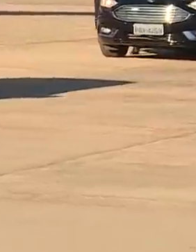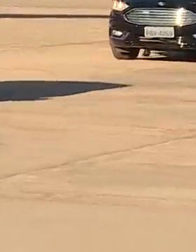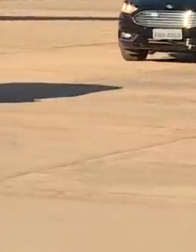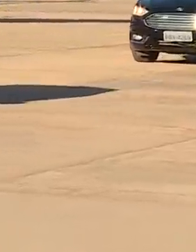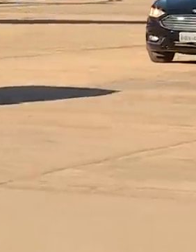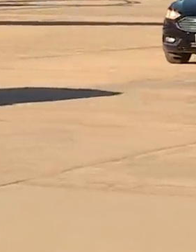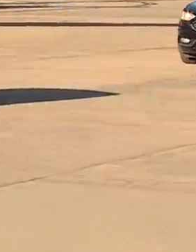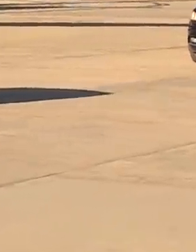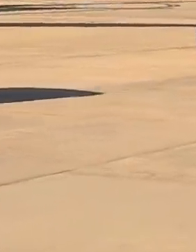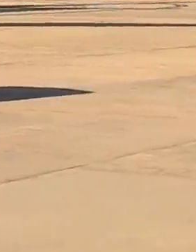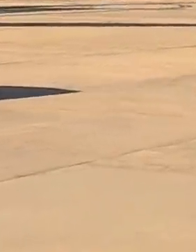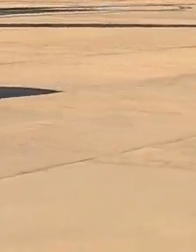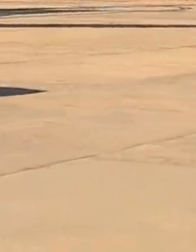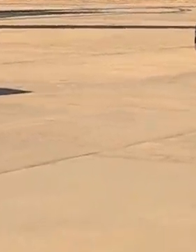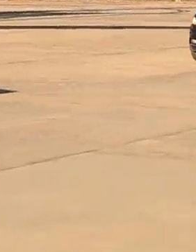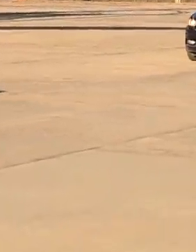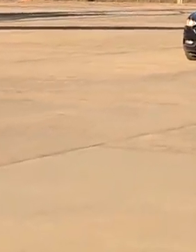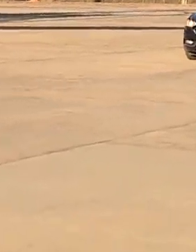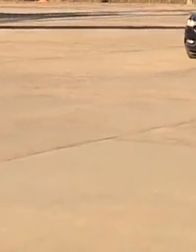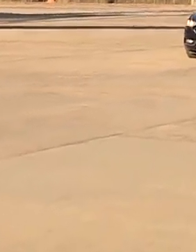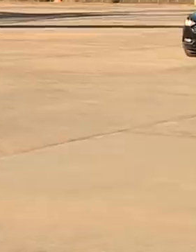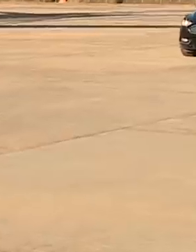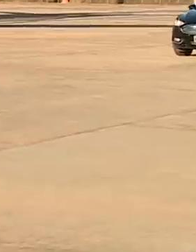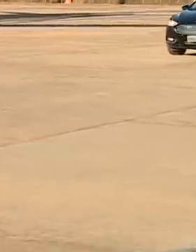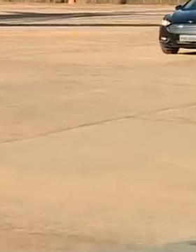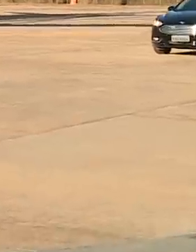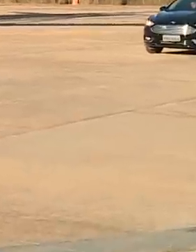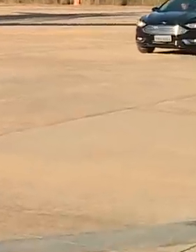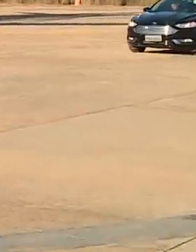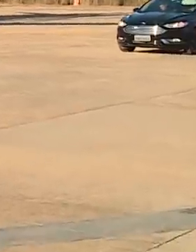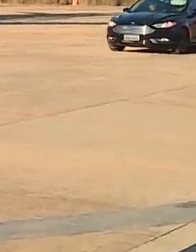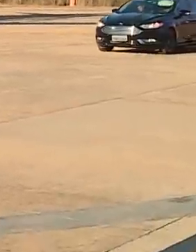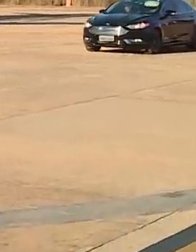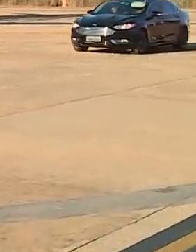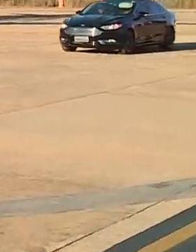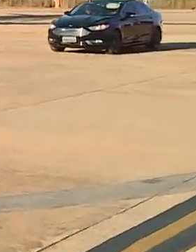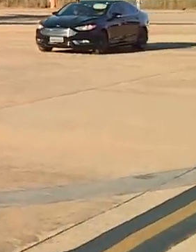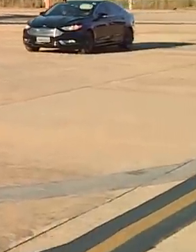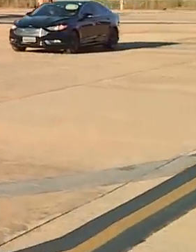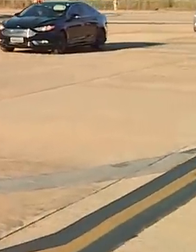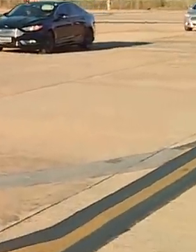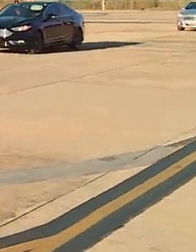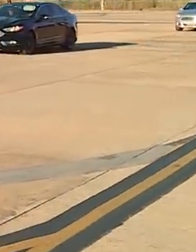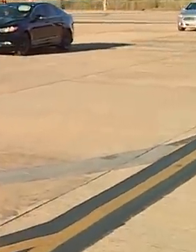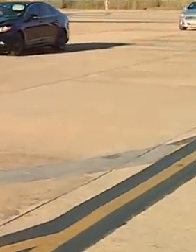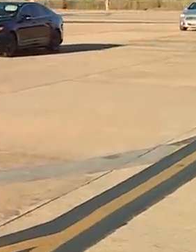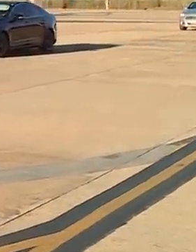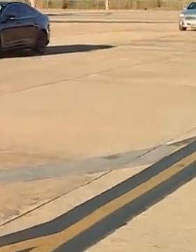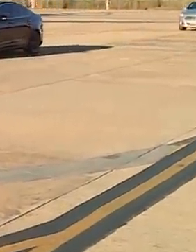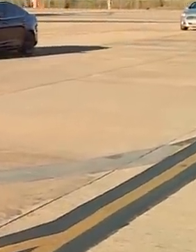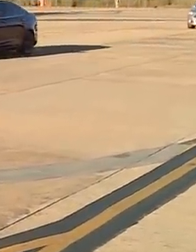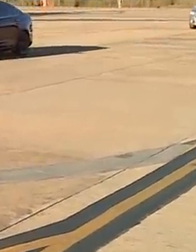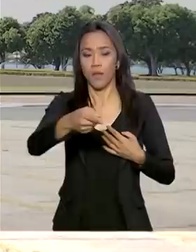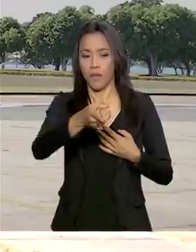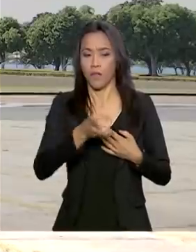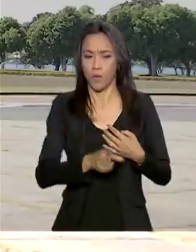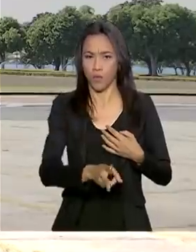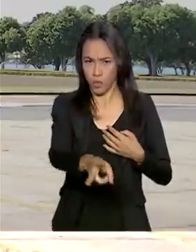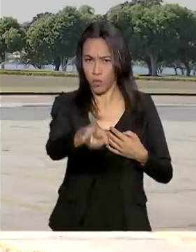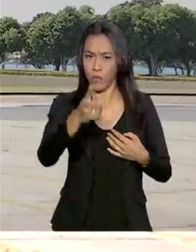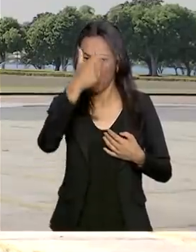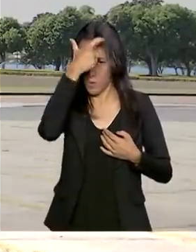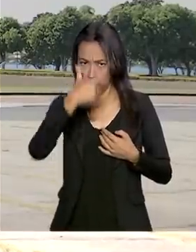rápida entrevista aos jornalistas e falou sobre os próximos dias, né? O presidente segue se recuperando aqui no